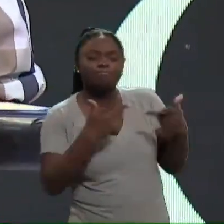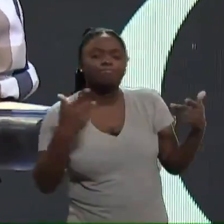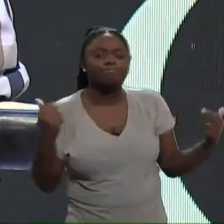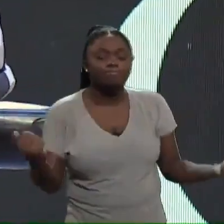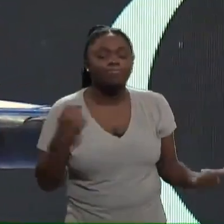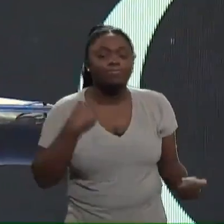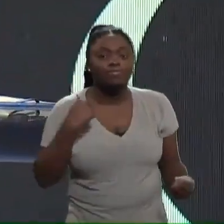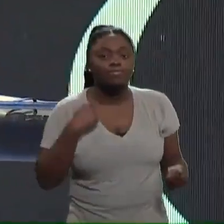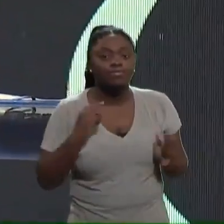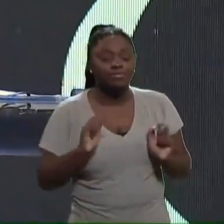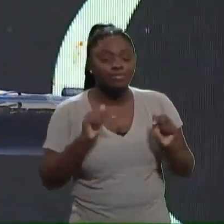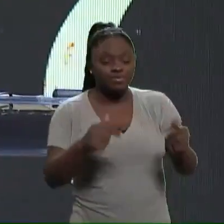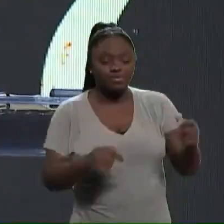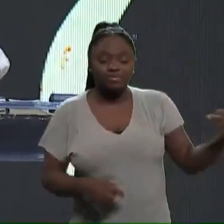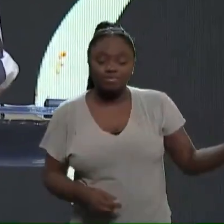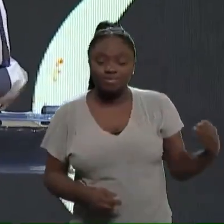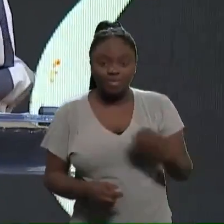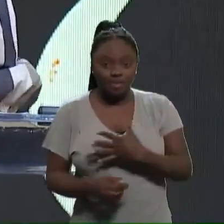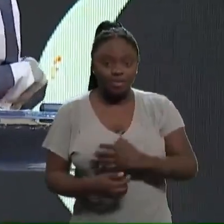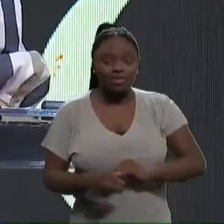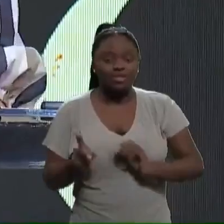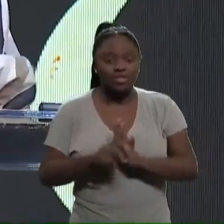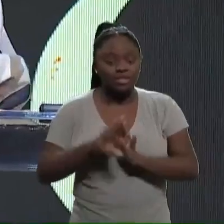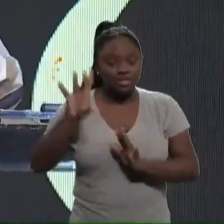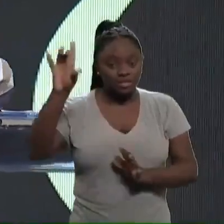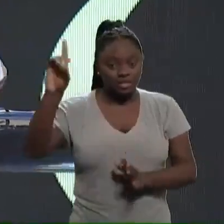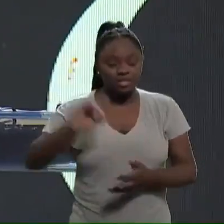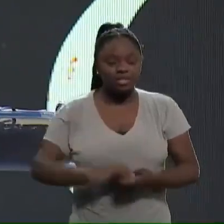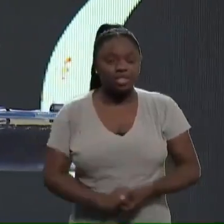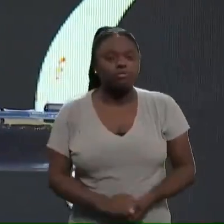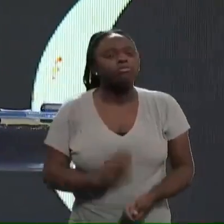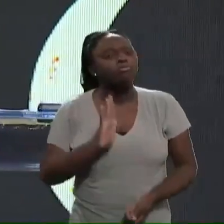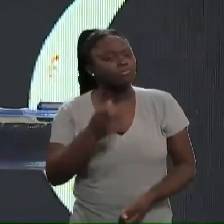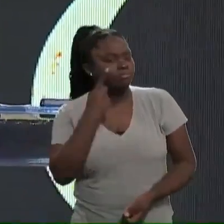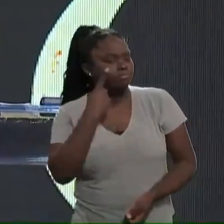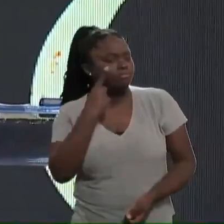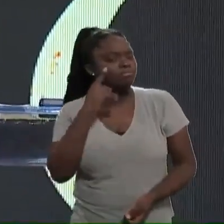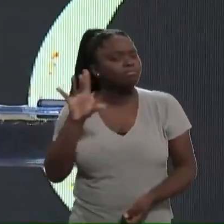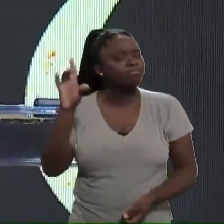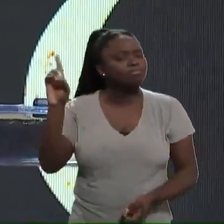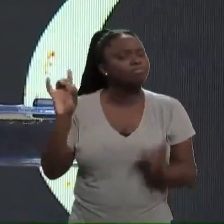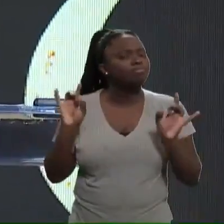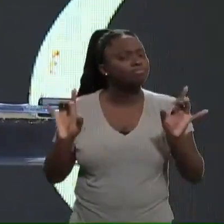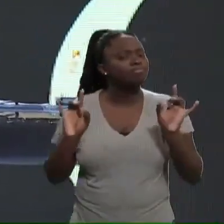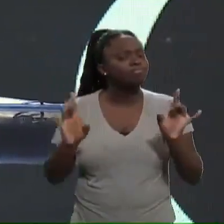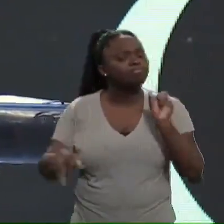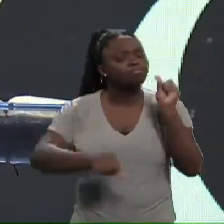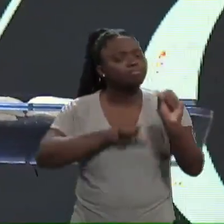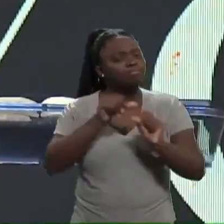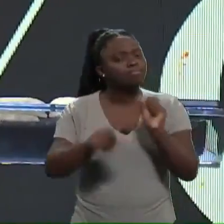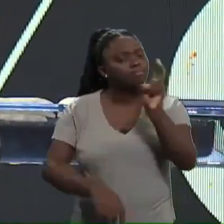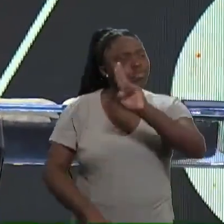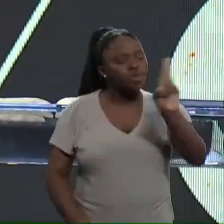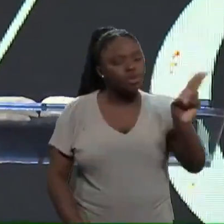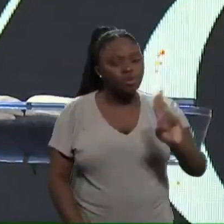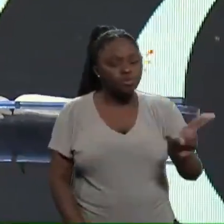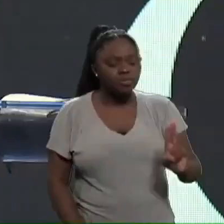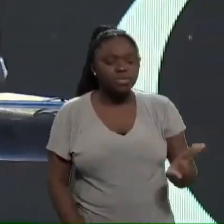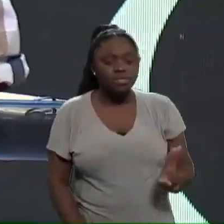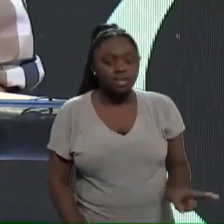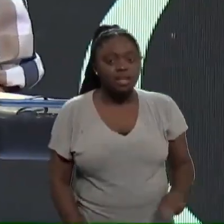quem produzo o novo. Você já viu que Deus, Ele é especialista em mudar nomes? Deus